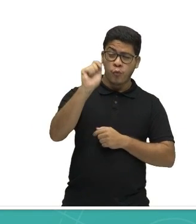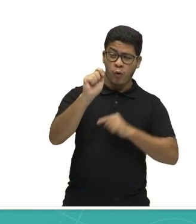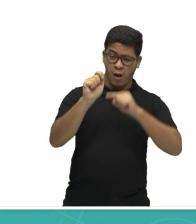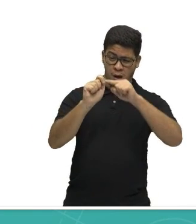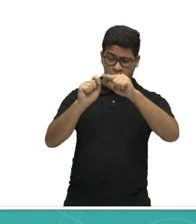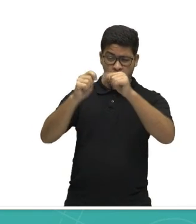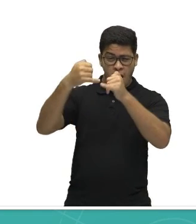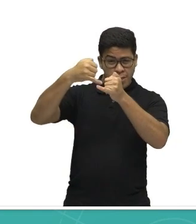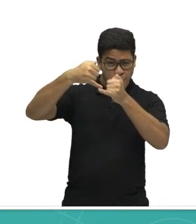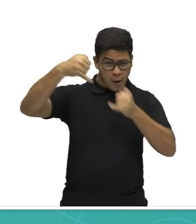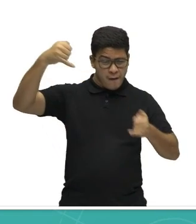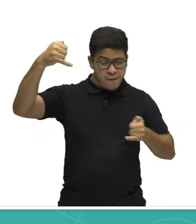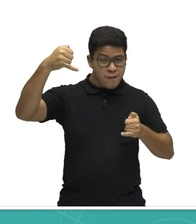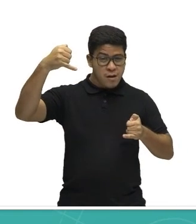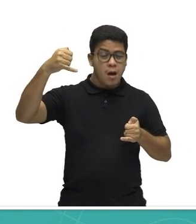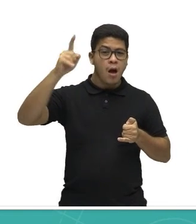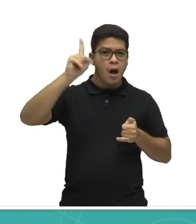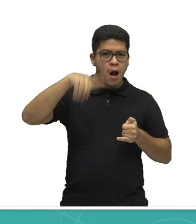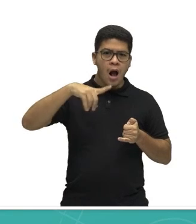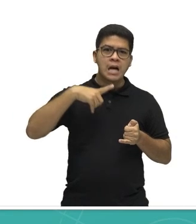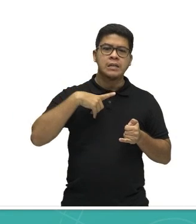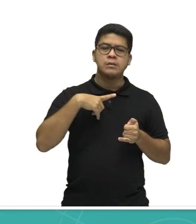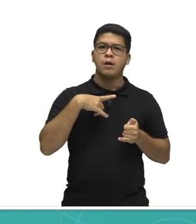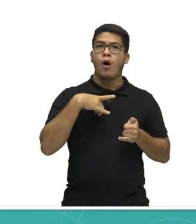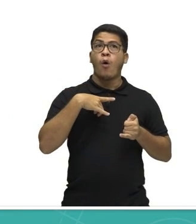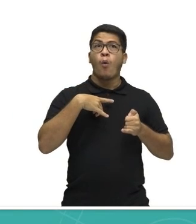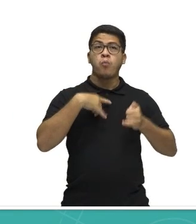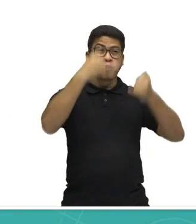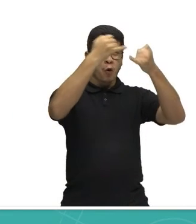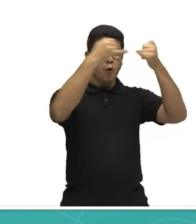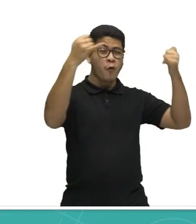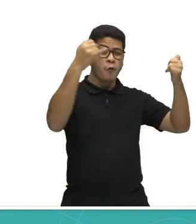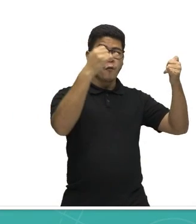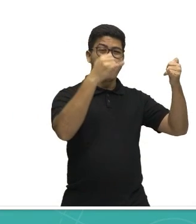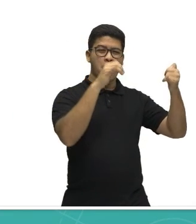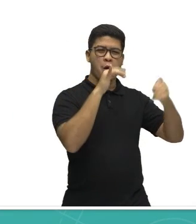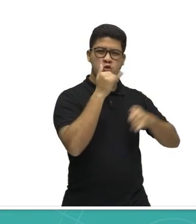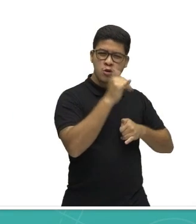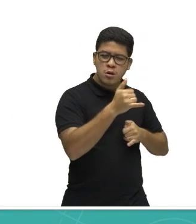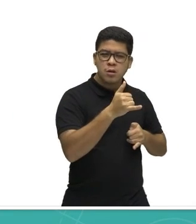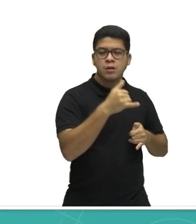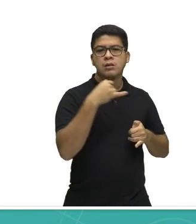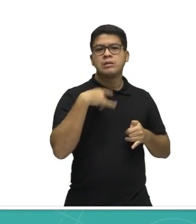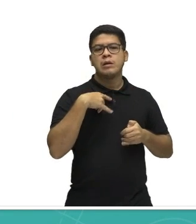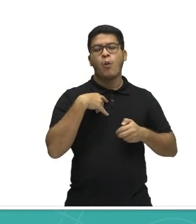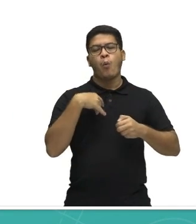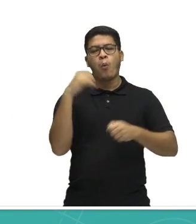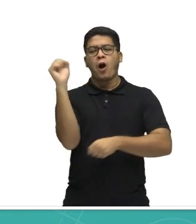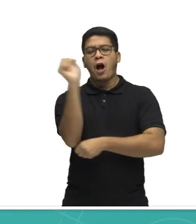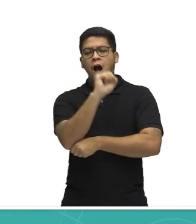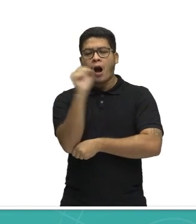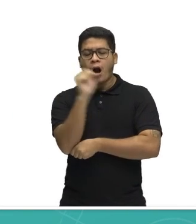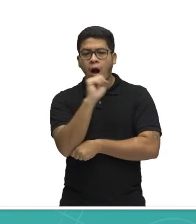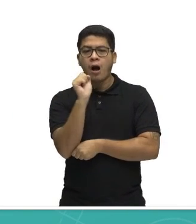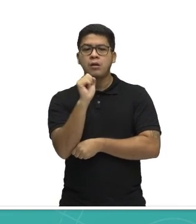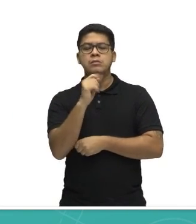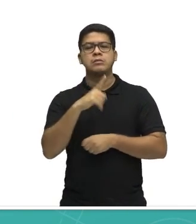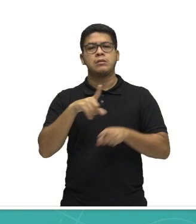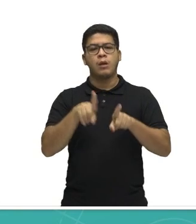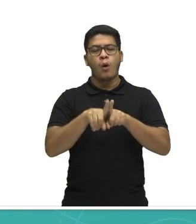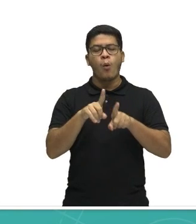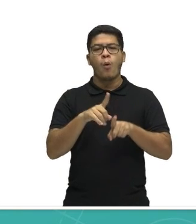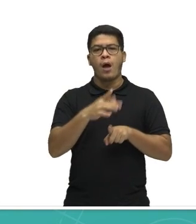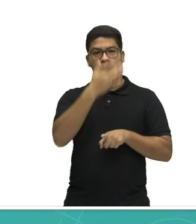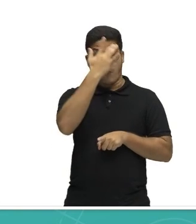Então, tem aquela fiação elétrica. Também tem os motoqueiros, muitas vezes eles são feridos no pescoço com